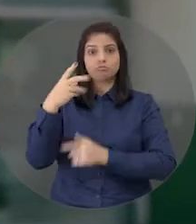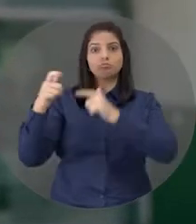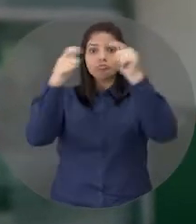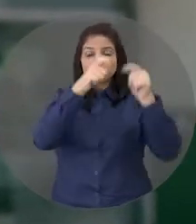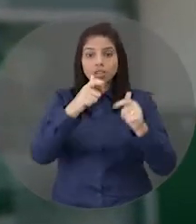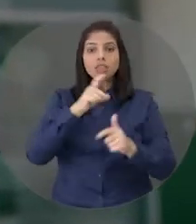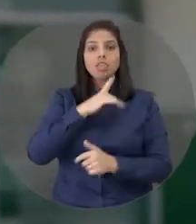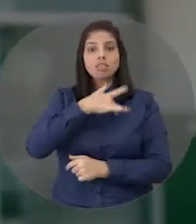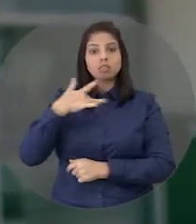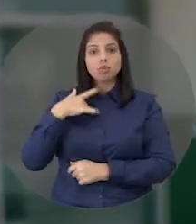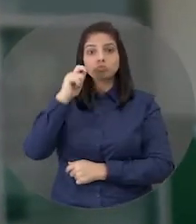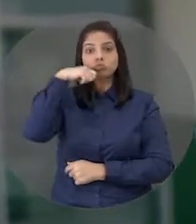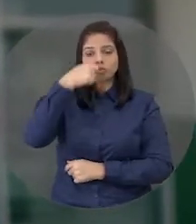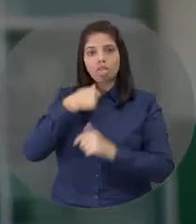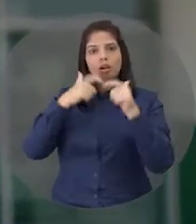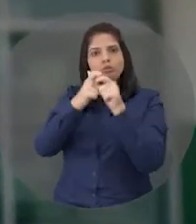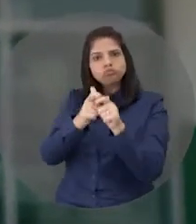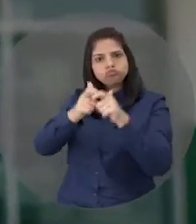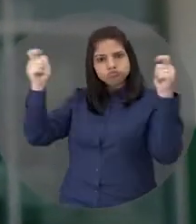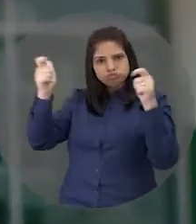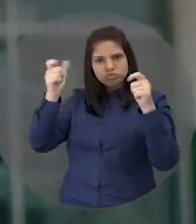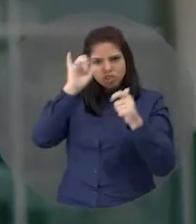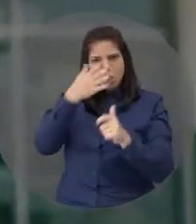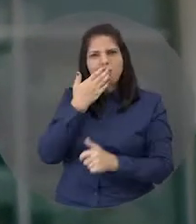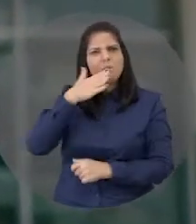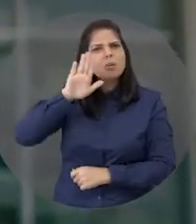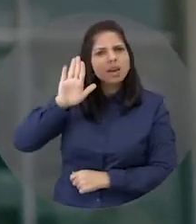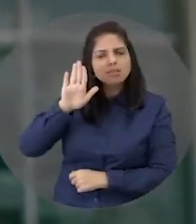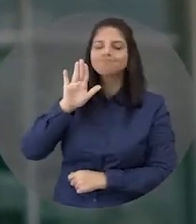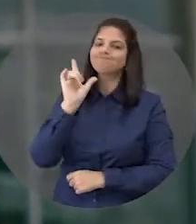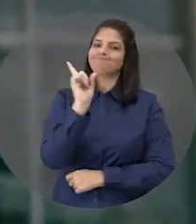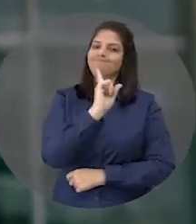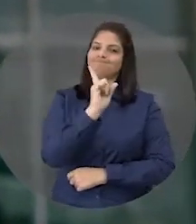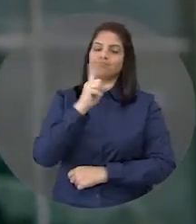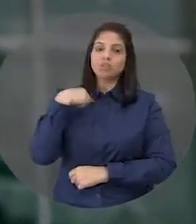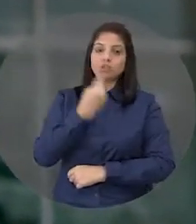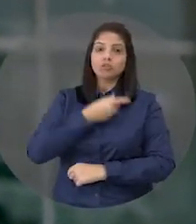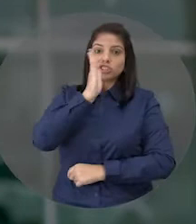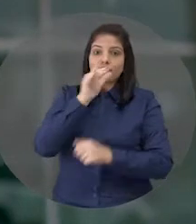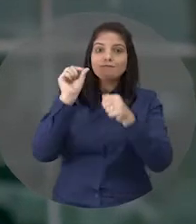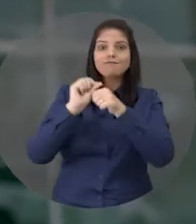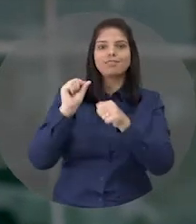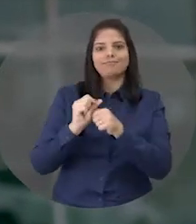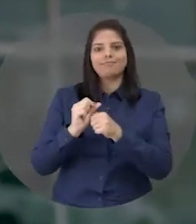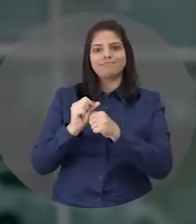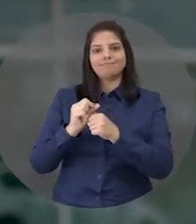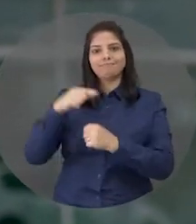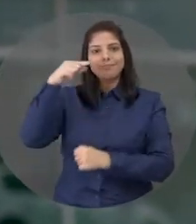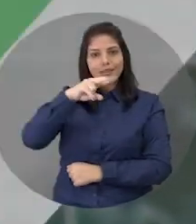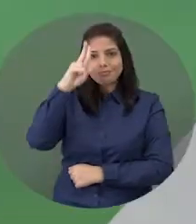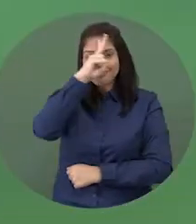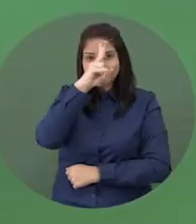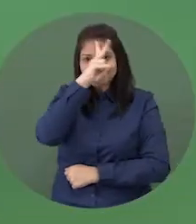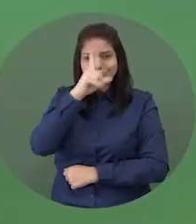43. E vamos continuar ampliando esse serviço. Isso não é uma promessa. Nós já estamos fazendo.